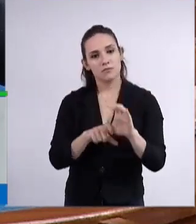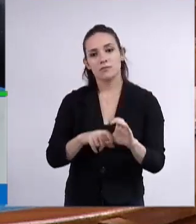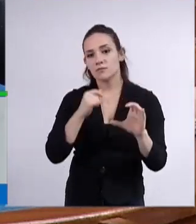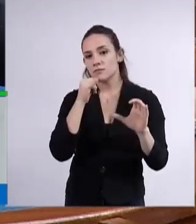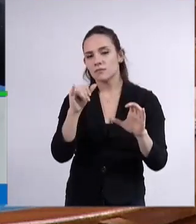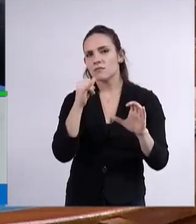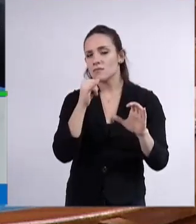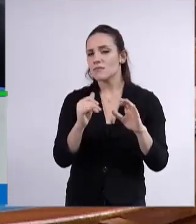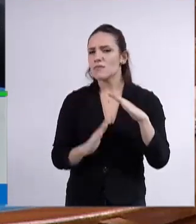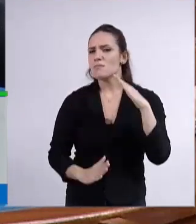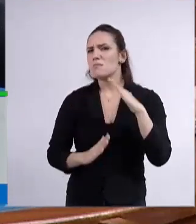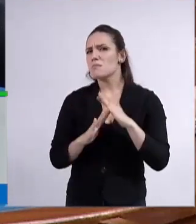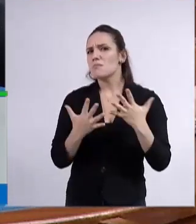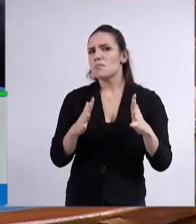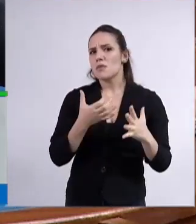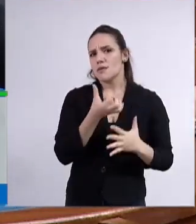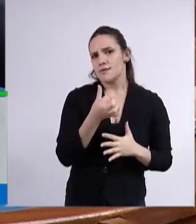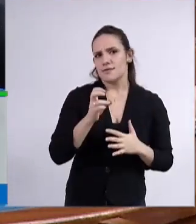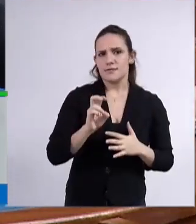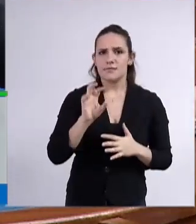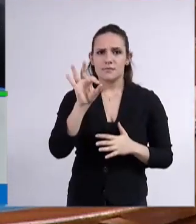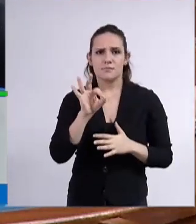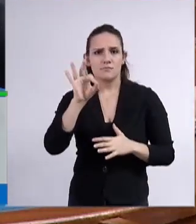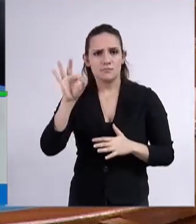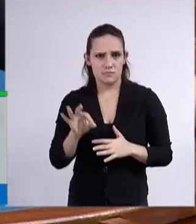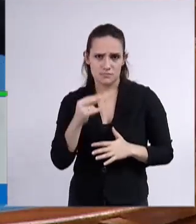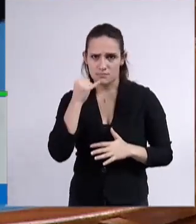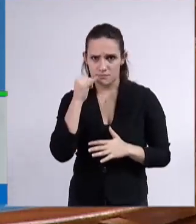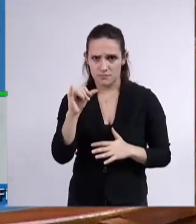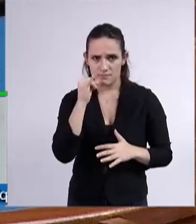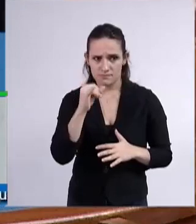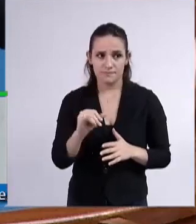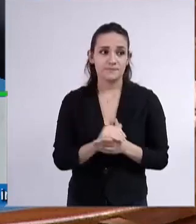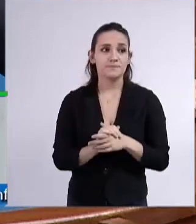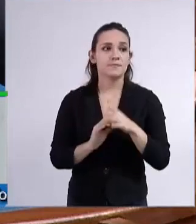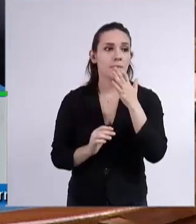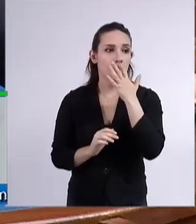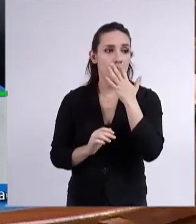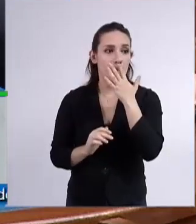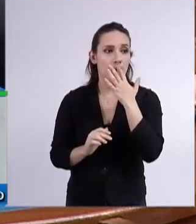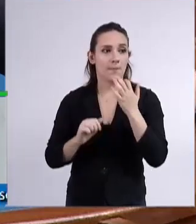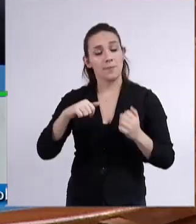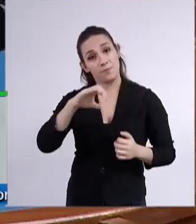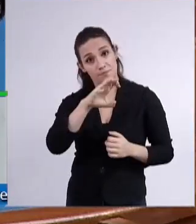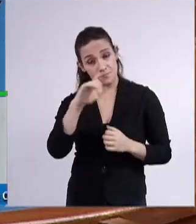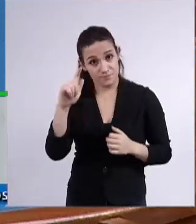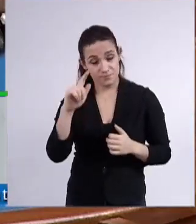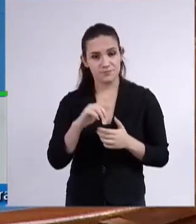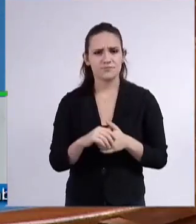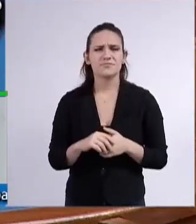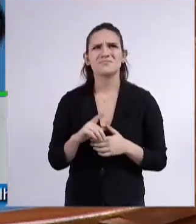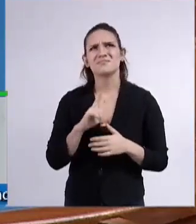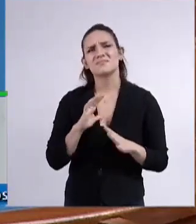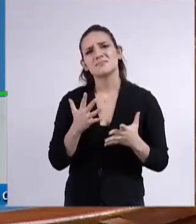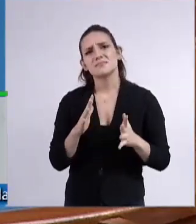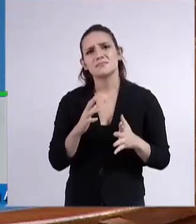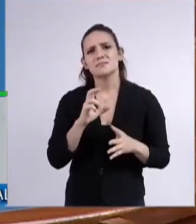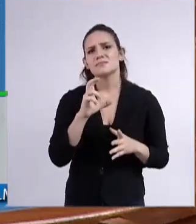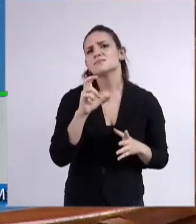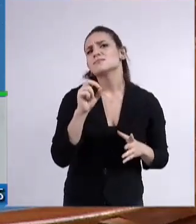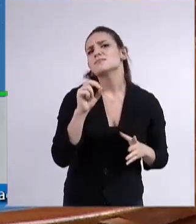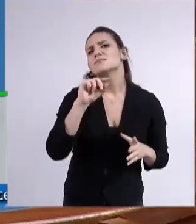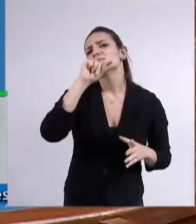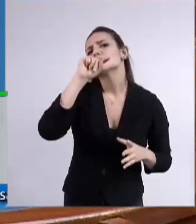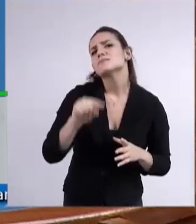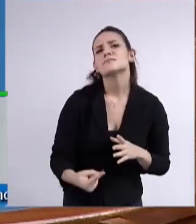de até 65% na tarifa de energia. Só em Campo Grande, deputado João Henrique, são mais de 50